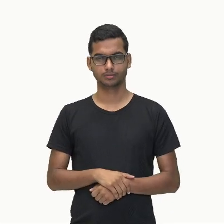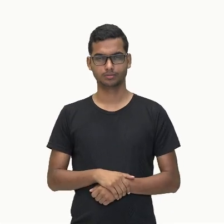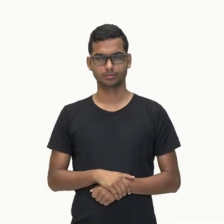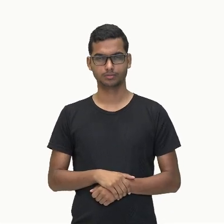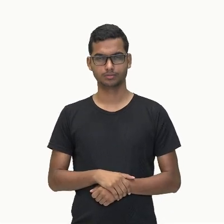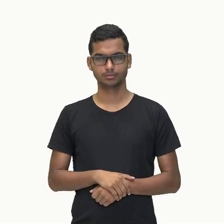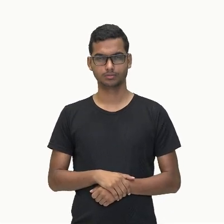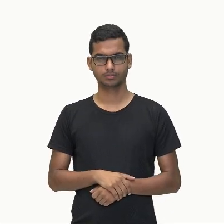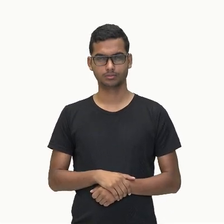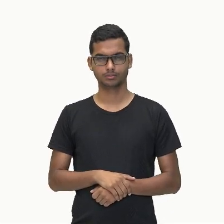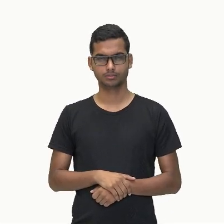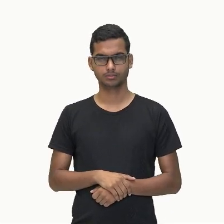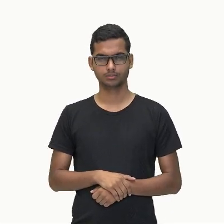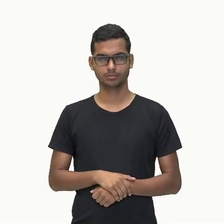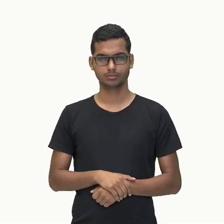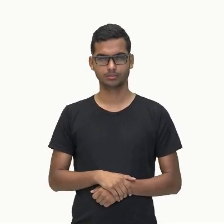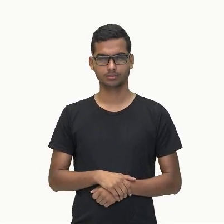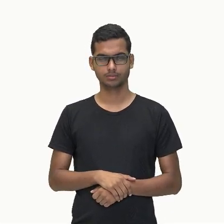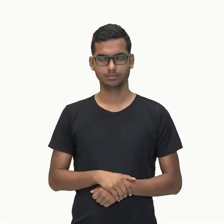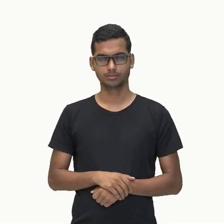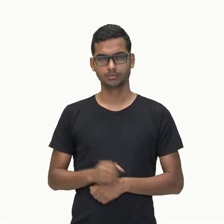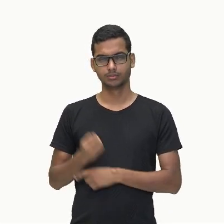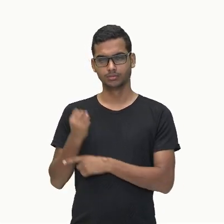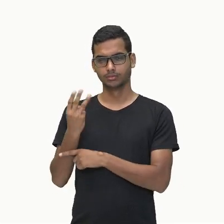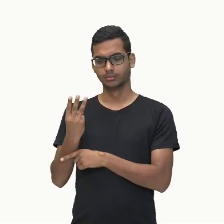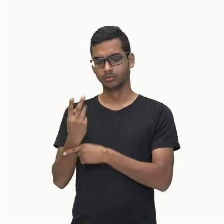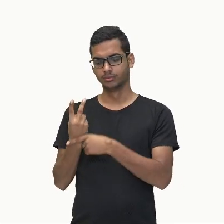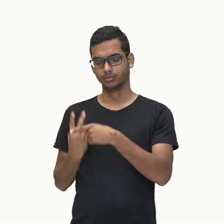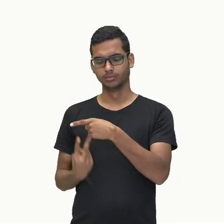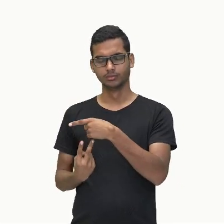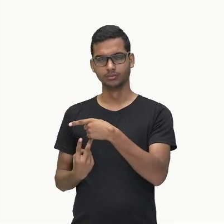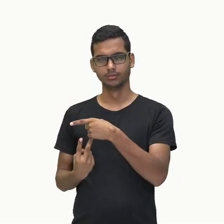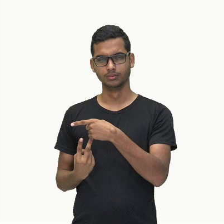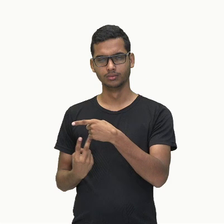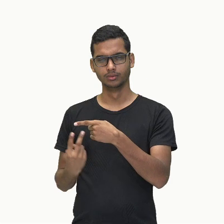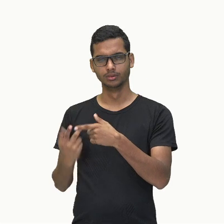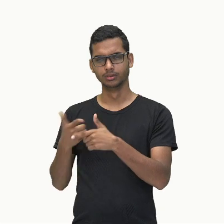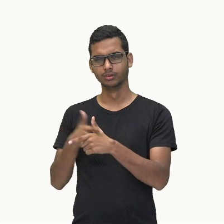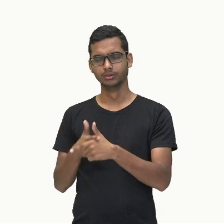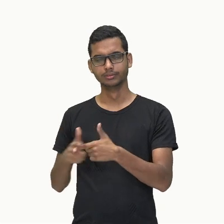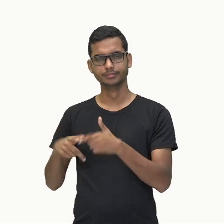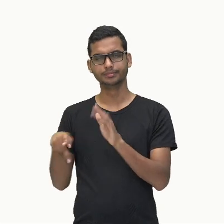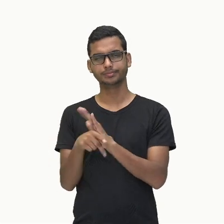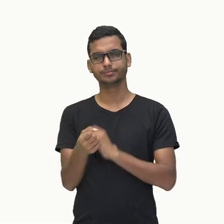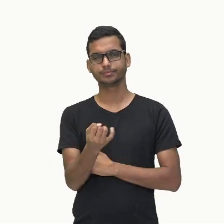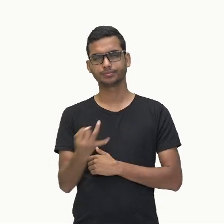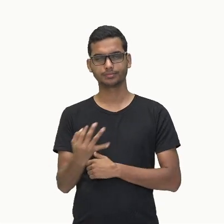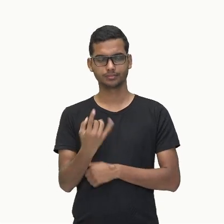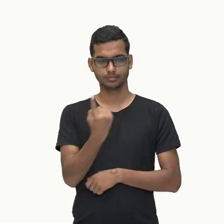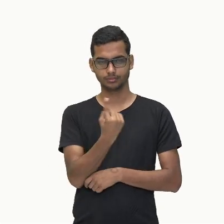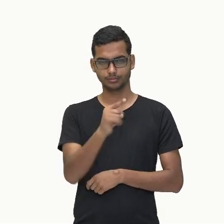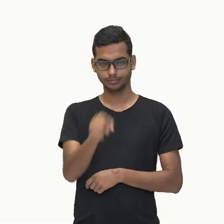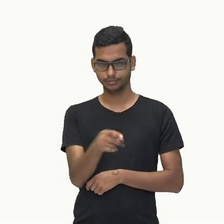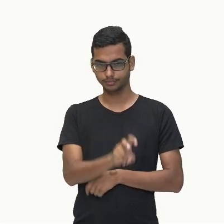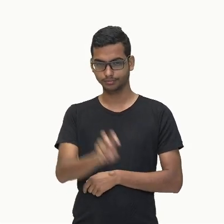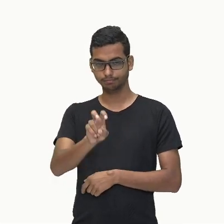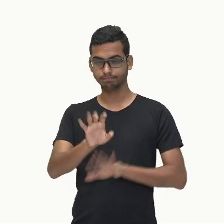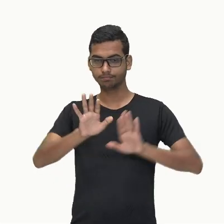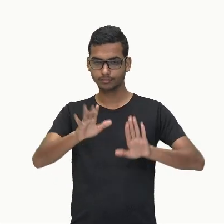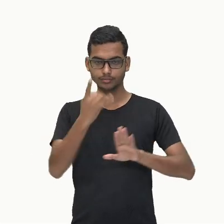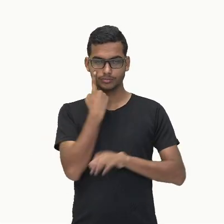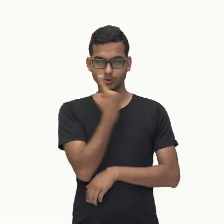A. 3 sobre 2. 3 sobre 2 é igual a 1,5. Porém,